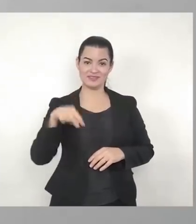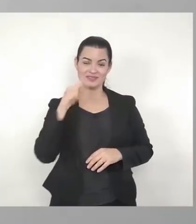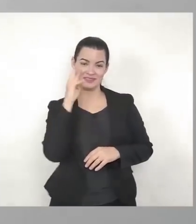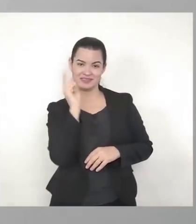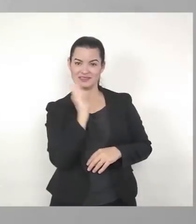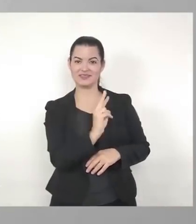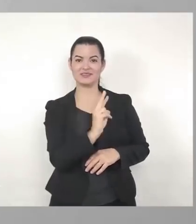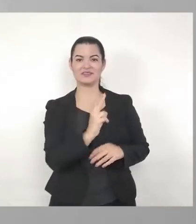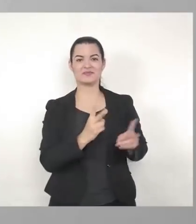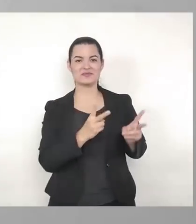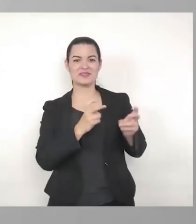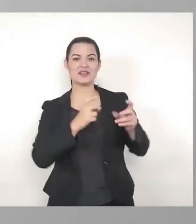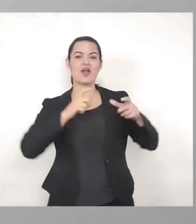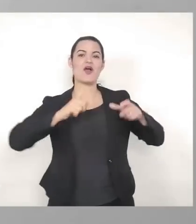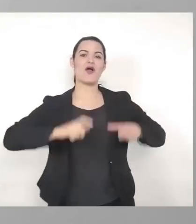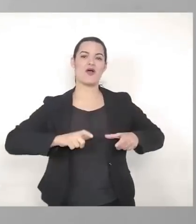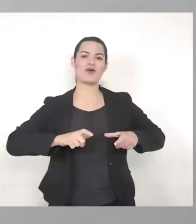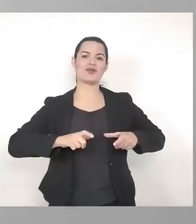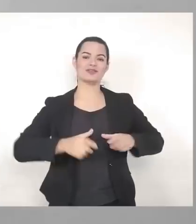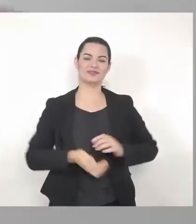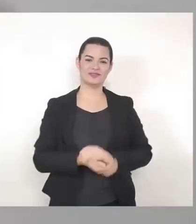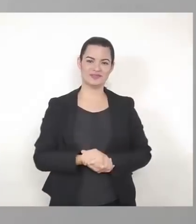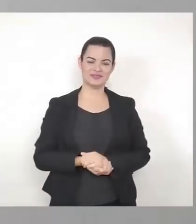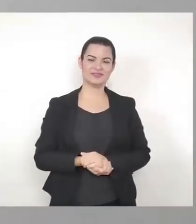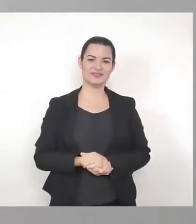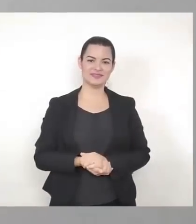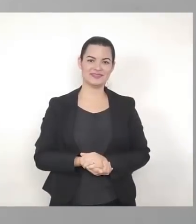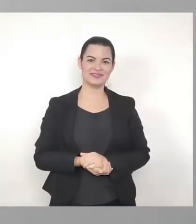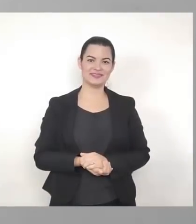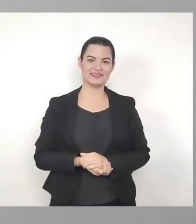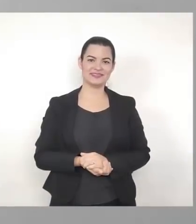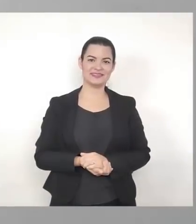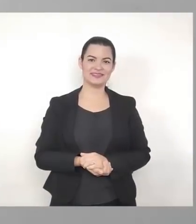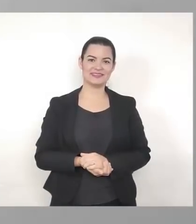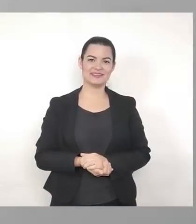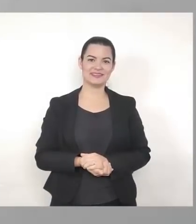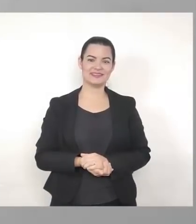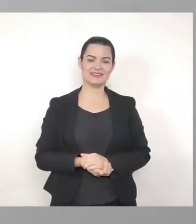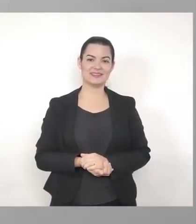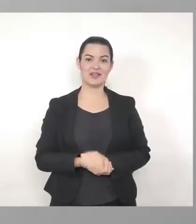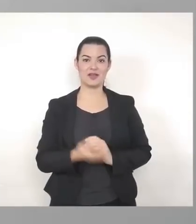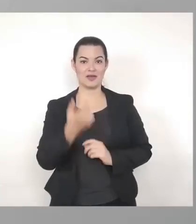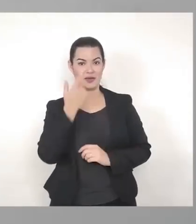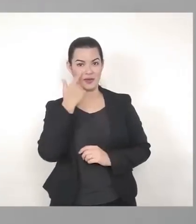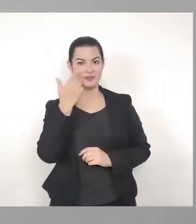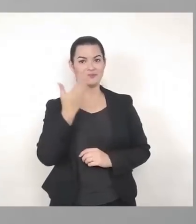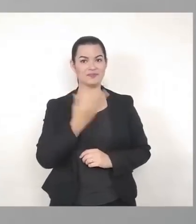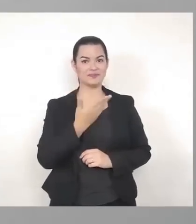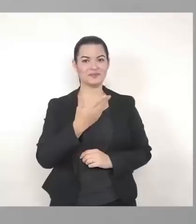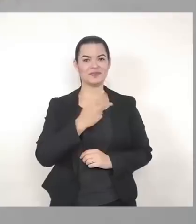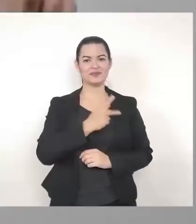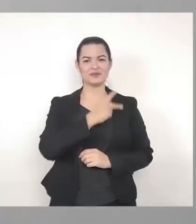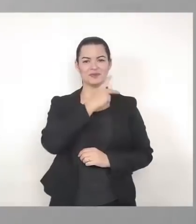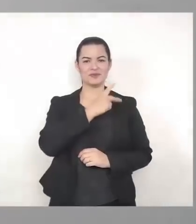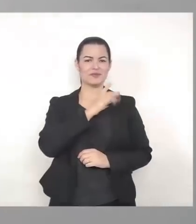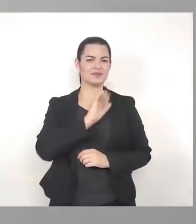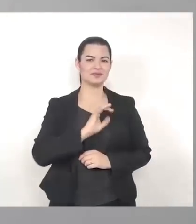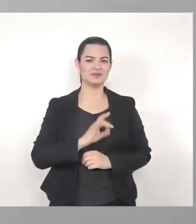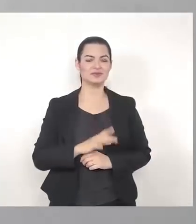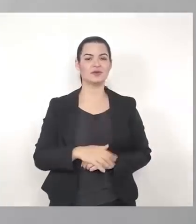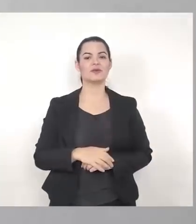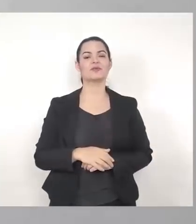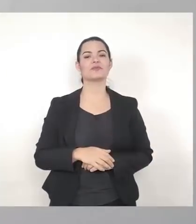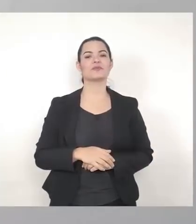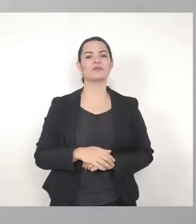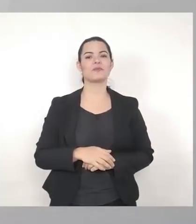vocês reconhecerem o pedacinho onde nós temos essa região, tá bom? Então, eu vou colar aqui. Nesses pequenininhos aqui